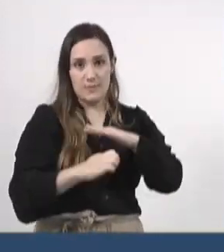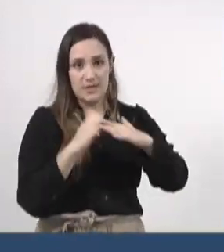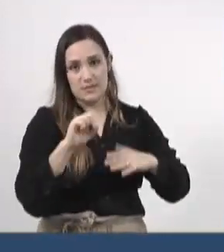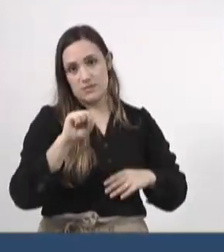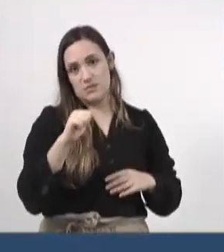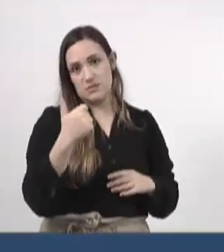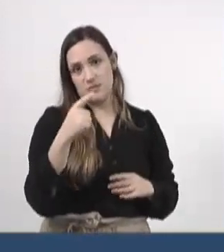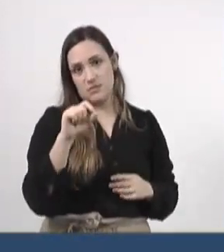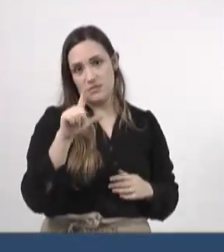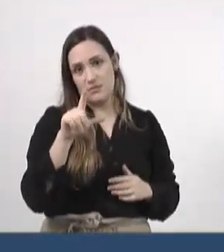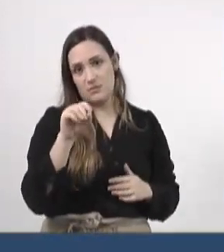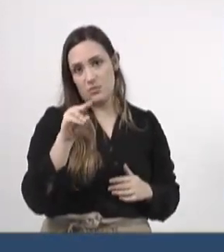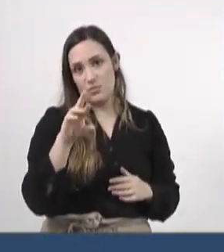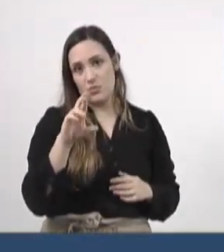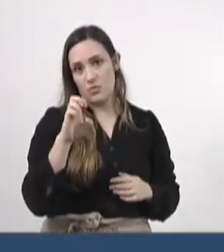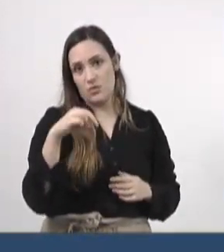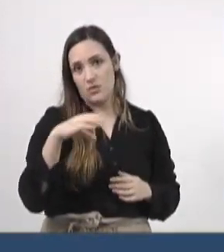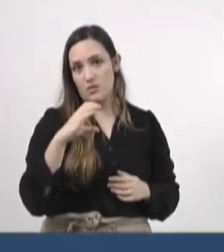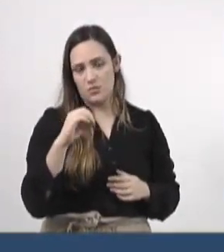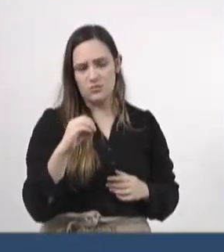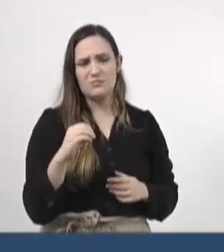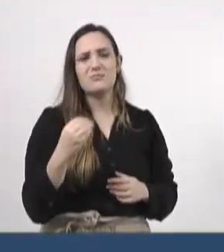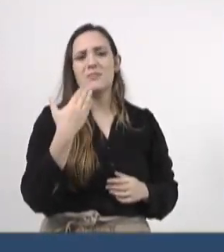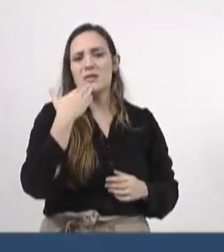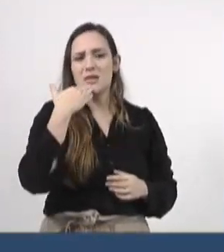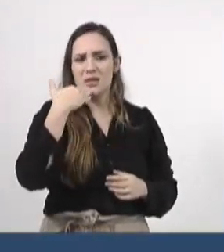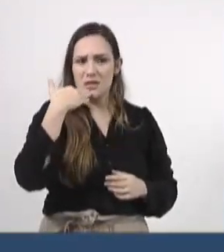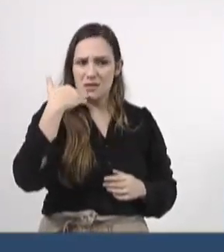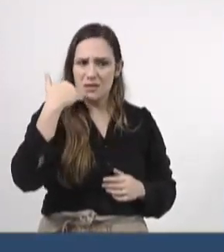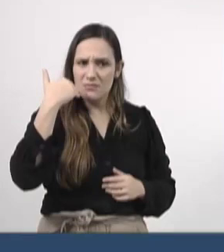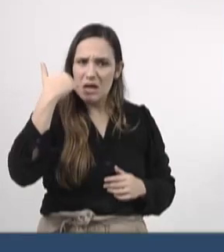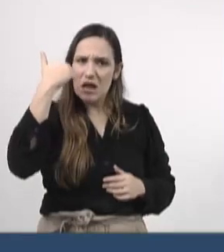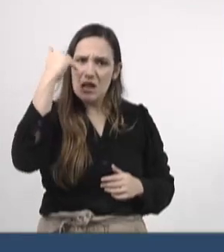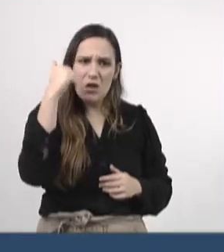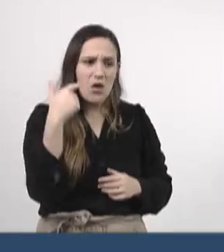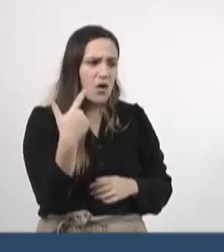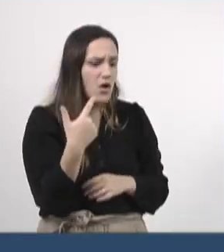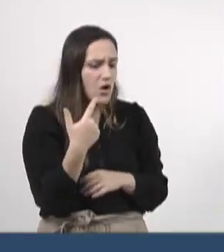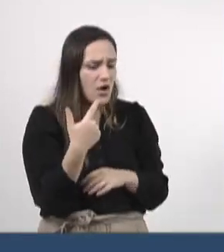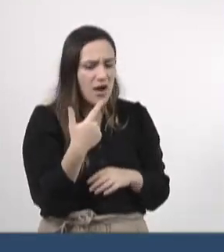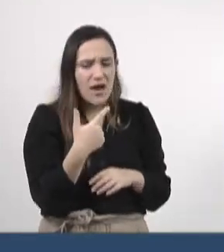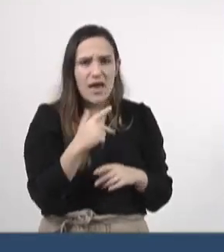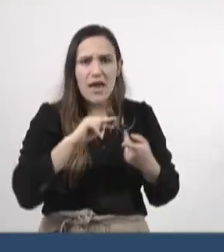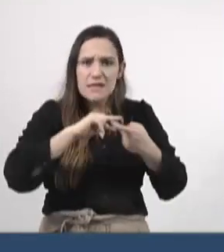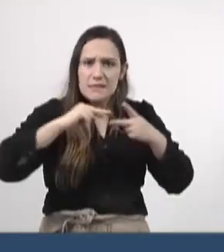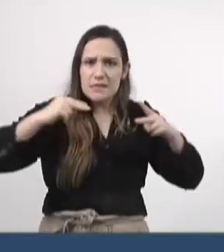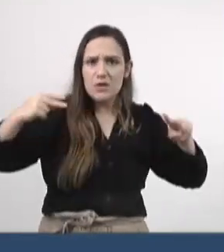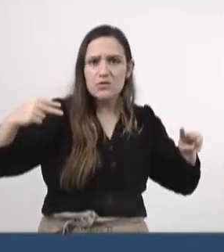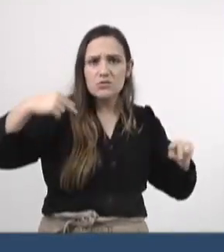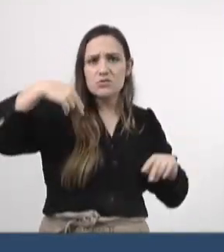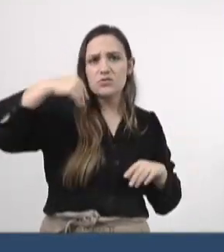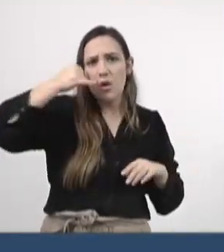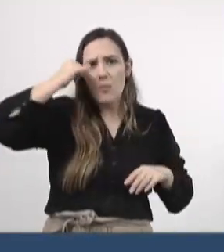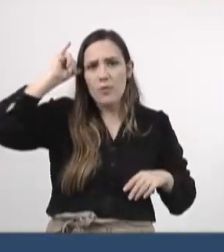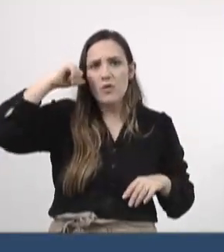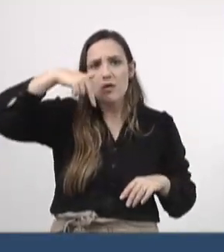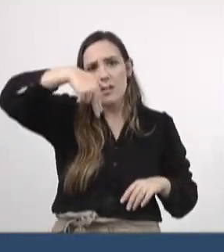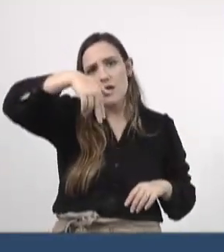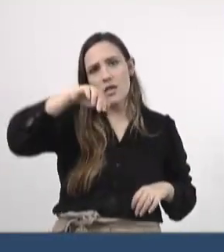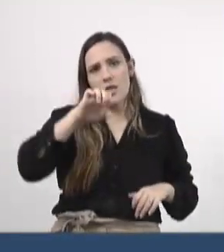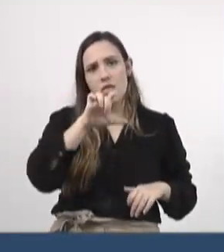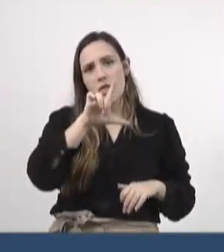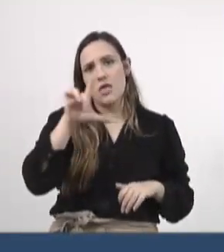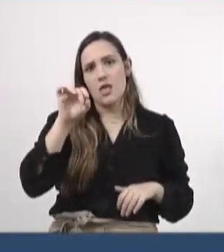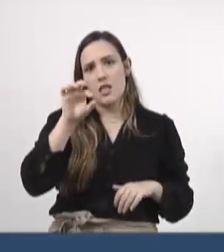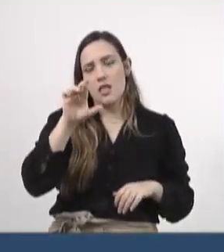à seleção e melhoramento genético da raça Nelore, tendo a sua principal fazenda localizada às margens